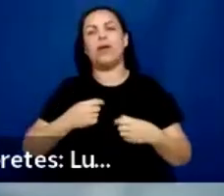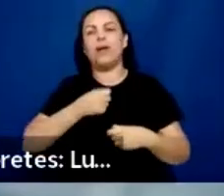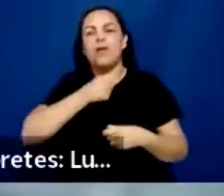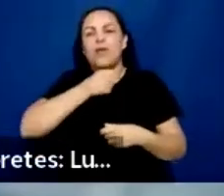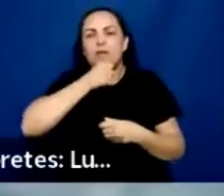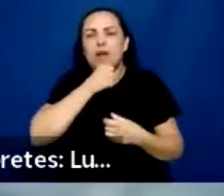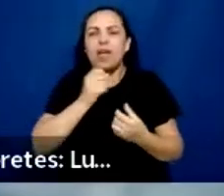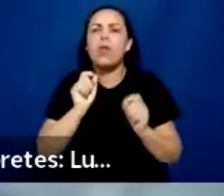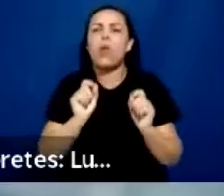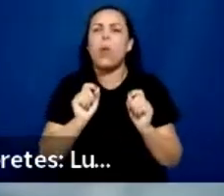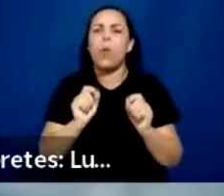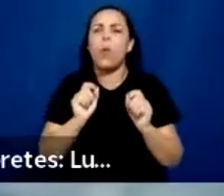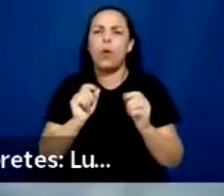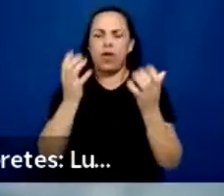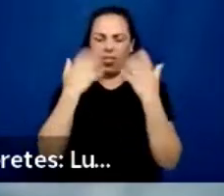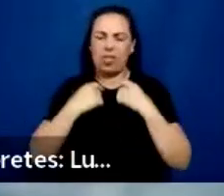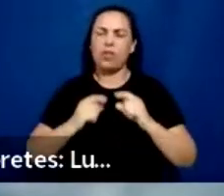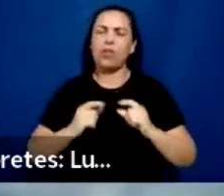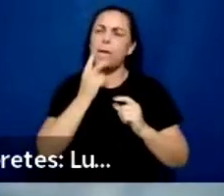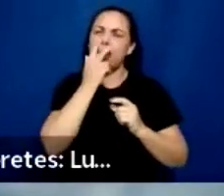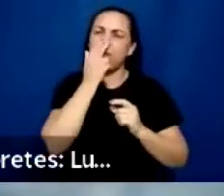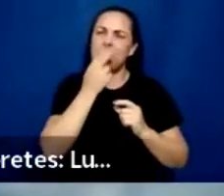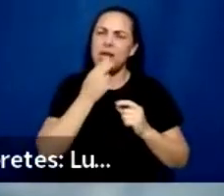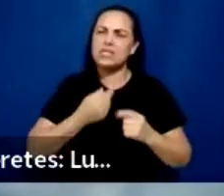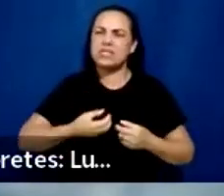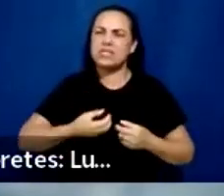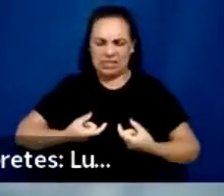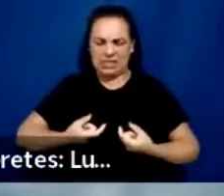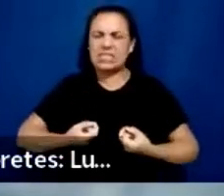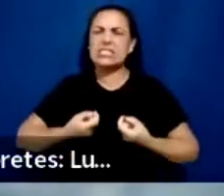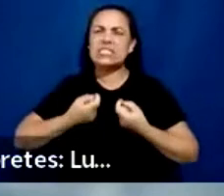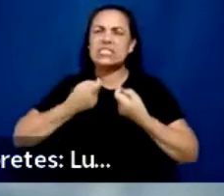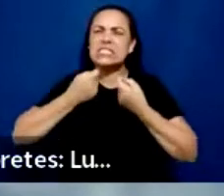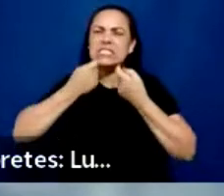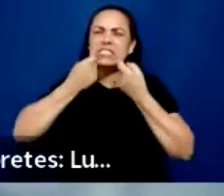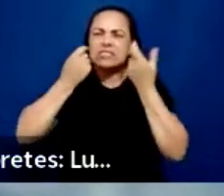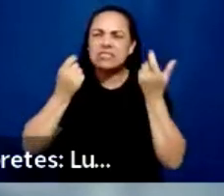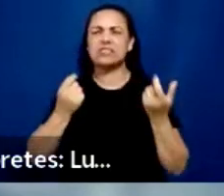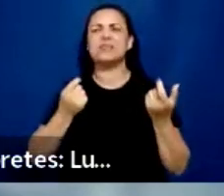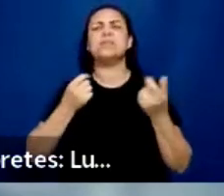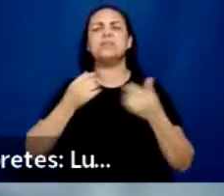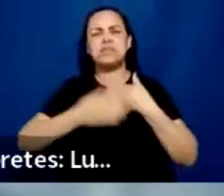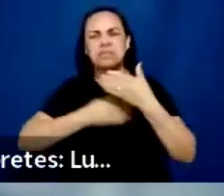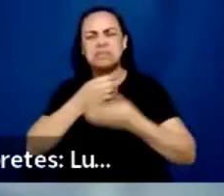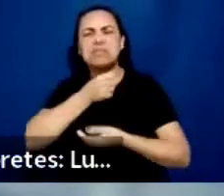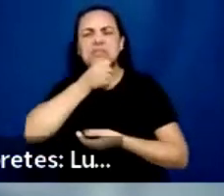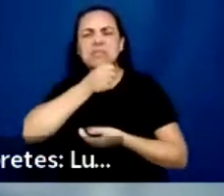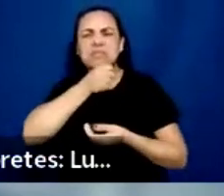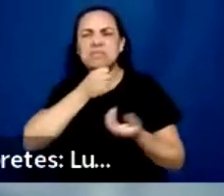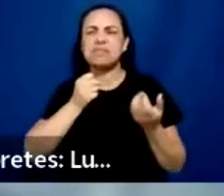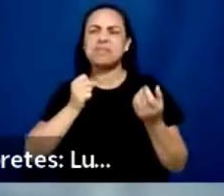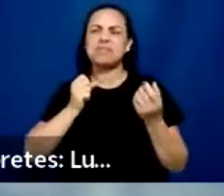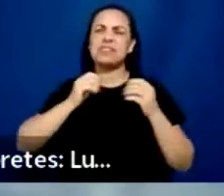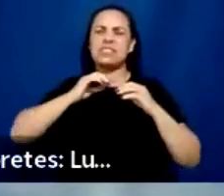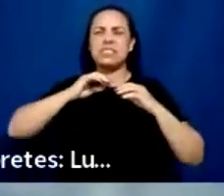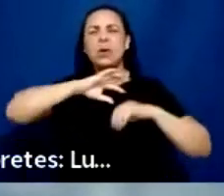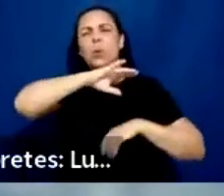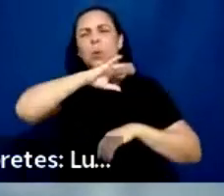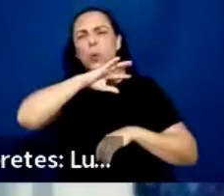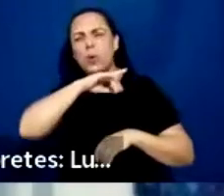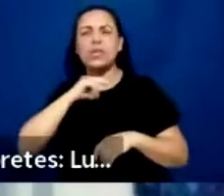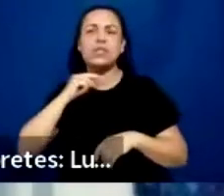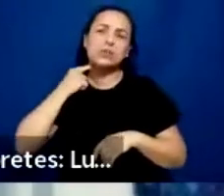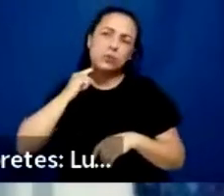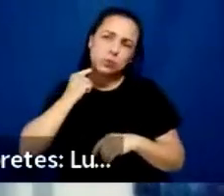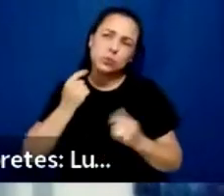utilizar algo que as pessoas têm acesso fácil e consomem todos os dias para que a eficácia em qualquer método pudesse ser garantida. Mas